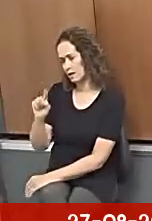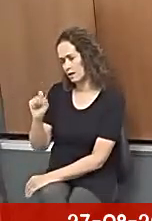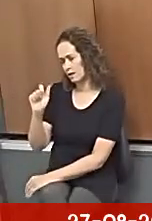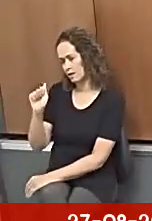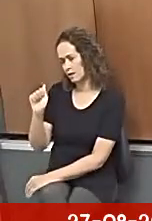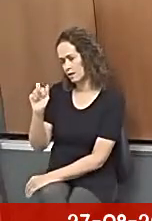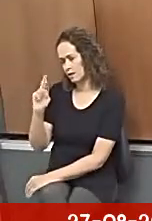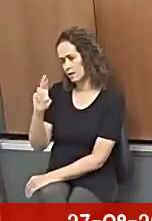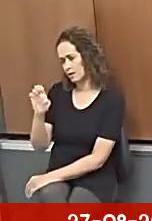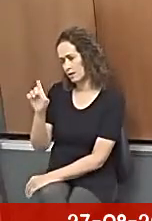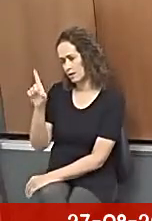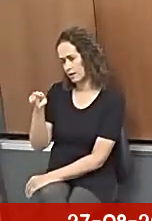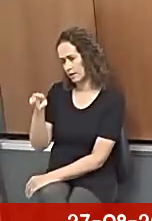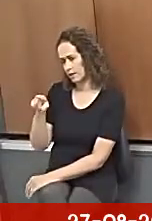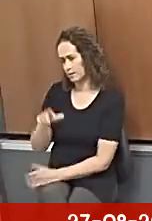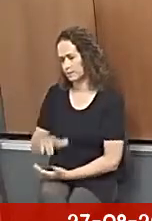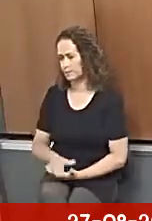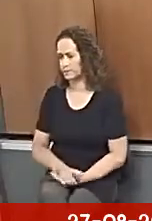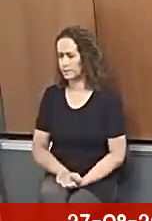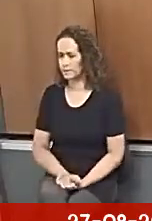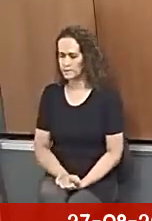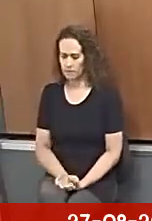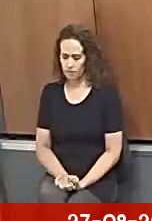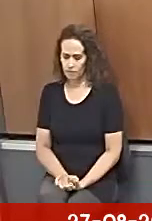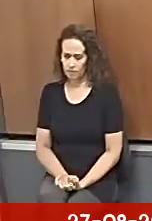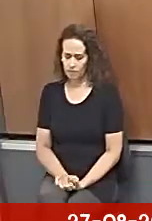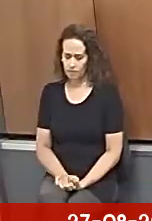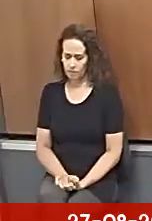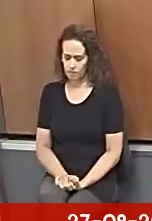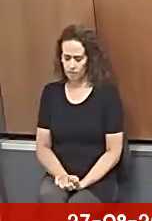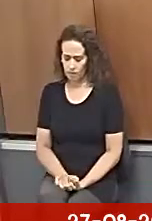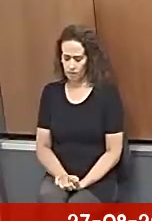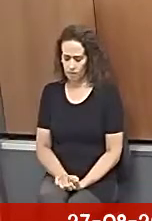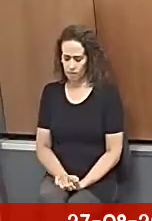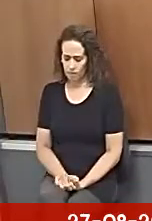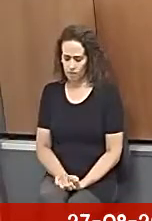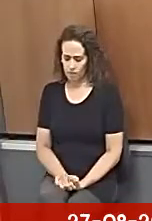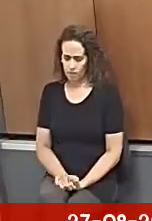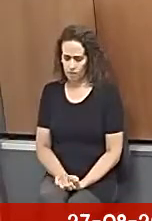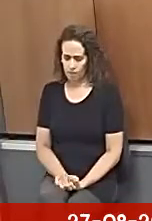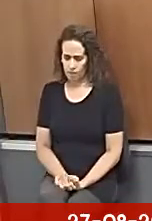a última legal somente